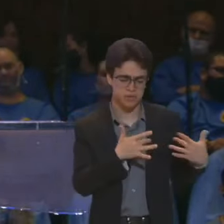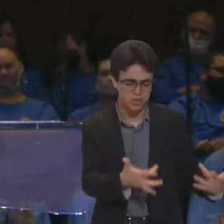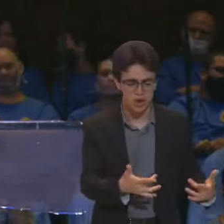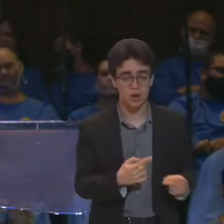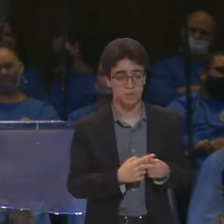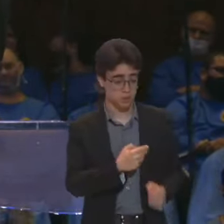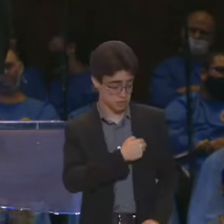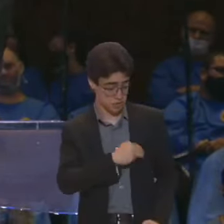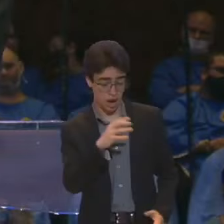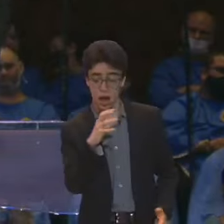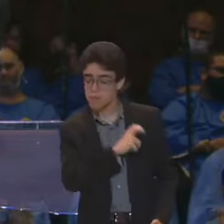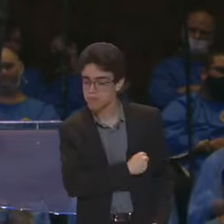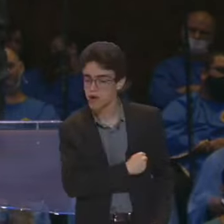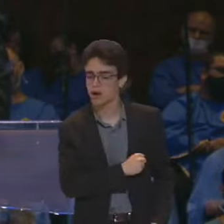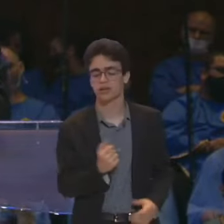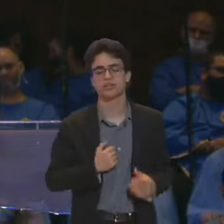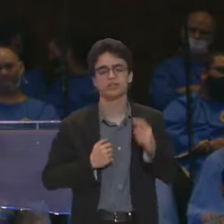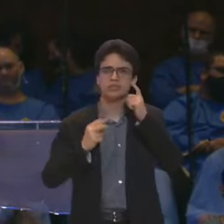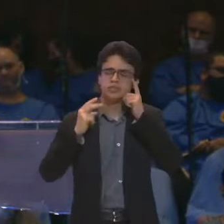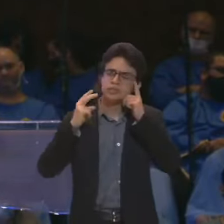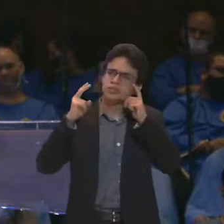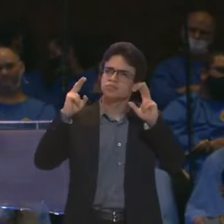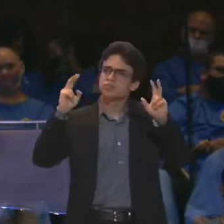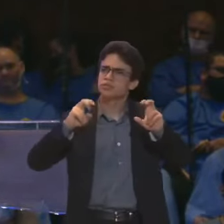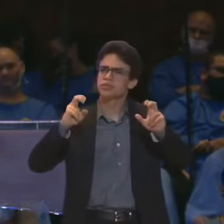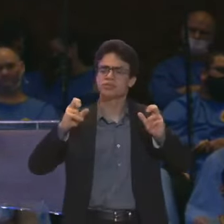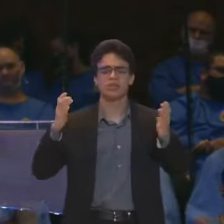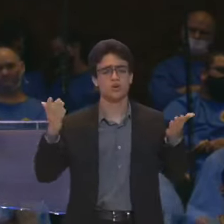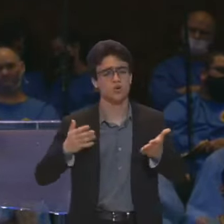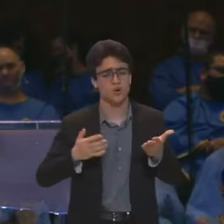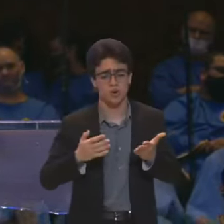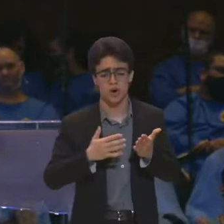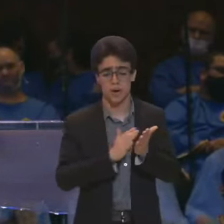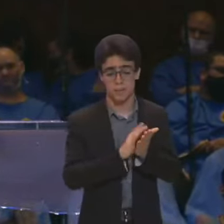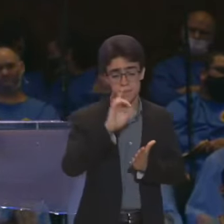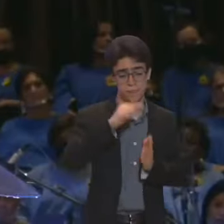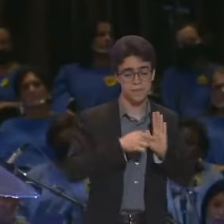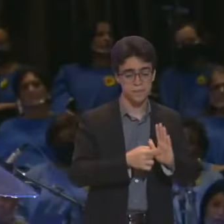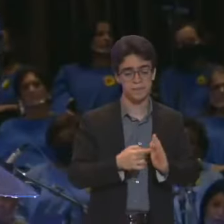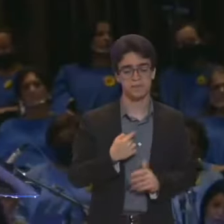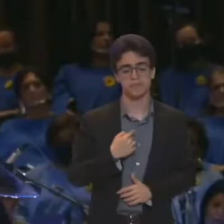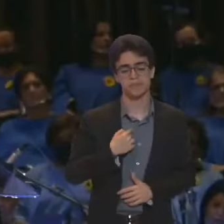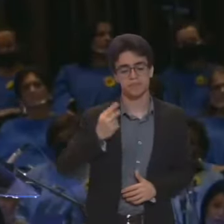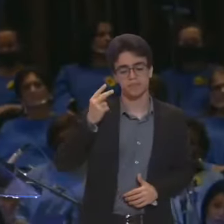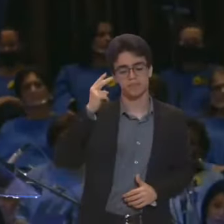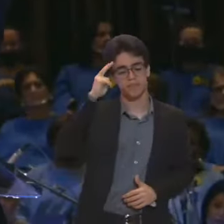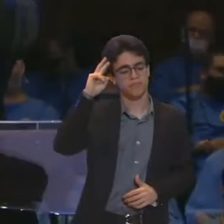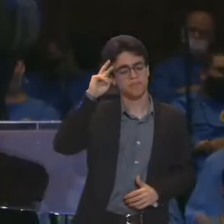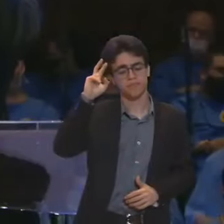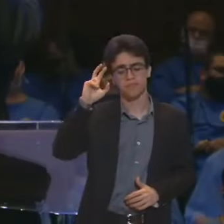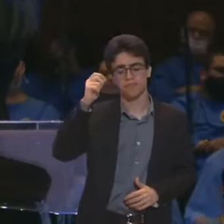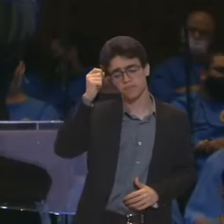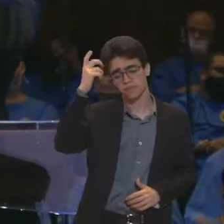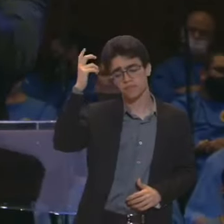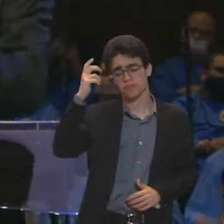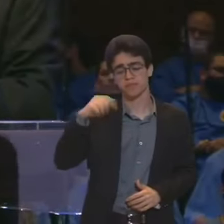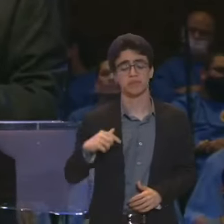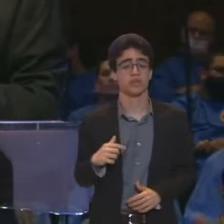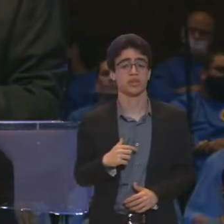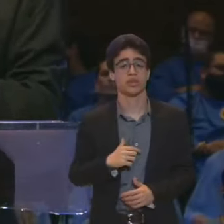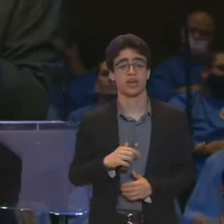é amor. E eu pensando num texto para a gente meditar hoje aqui, rapidinho, me veio à mente